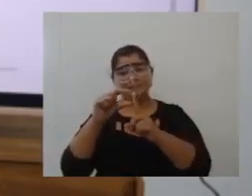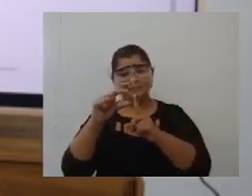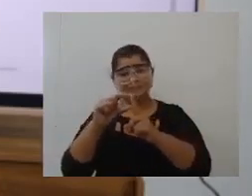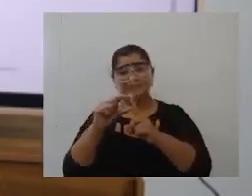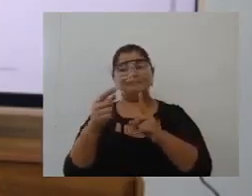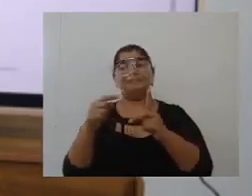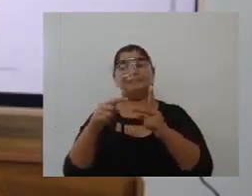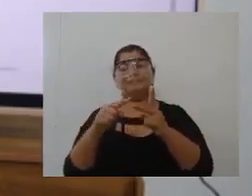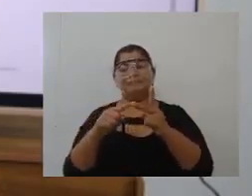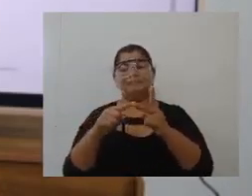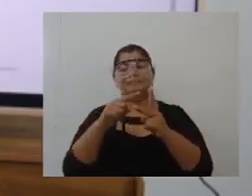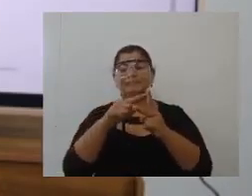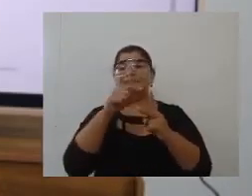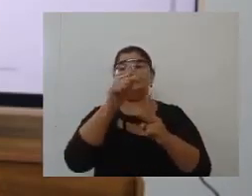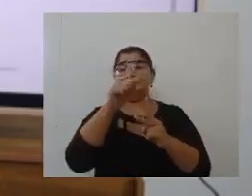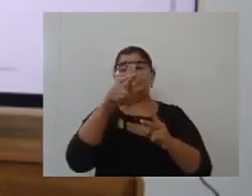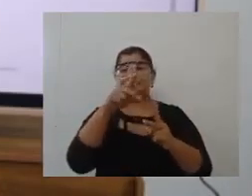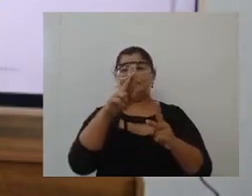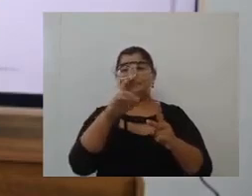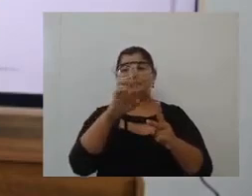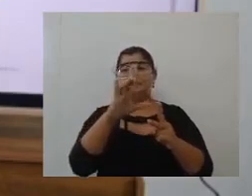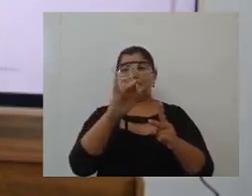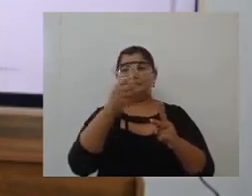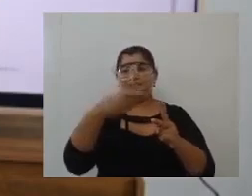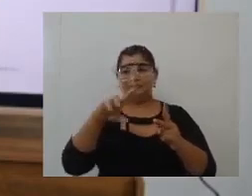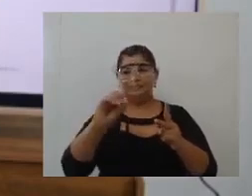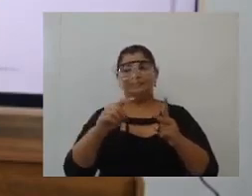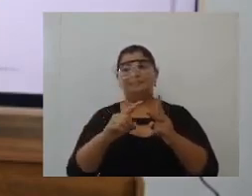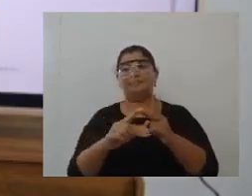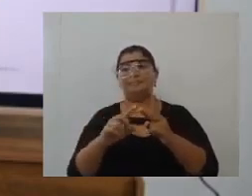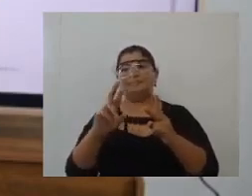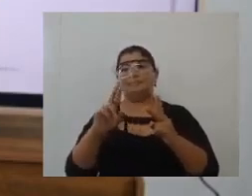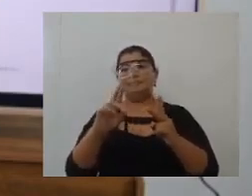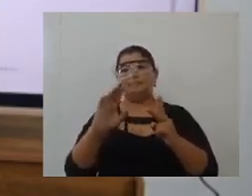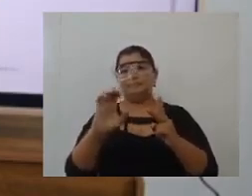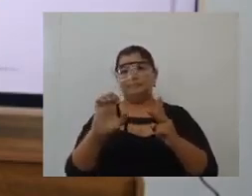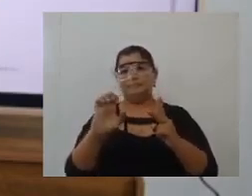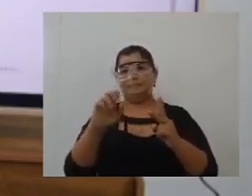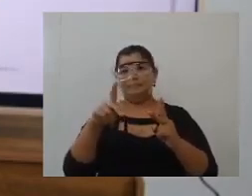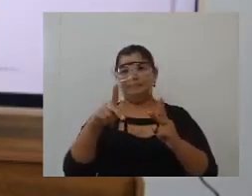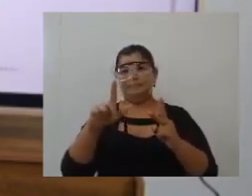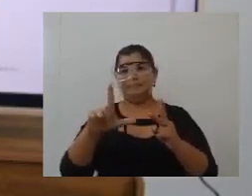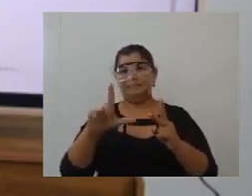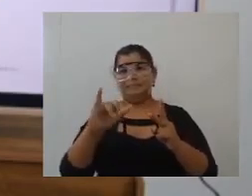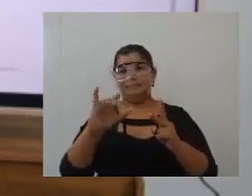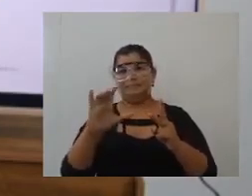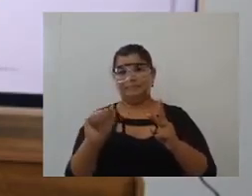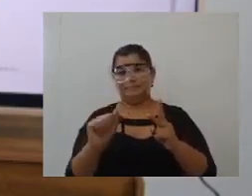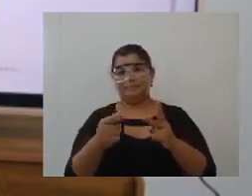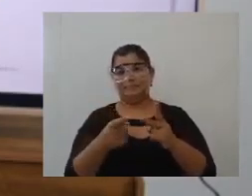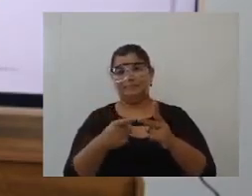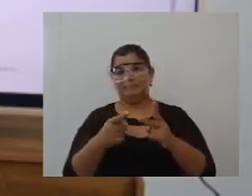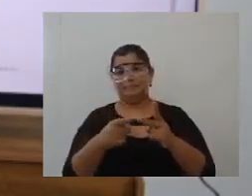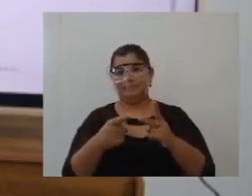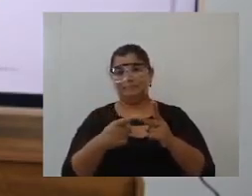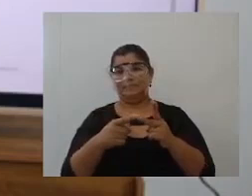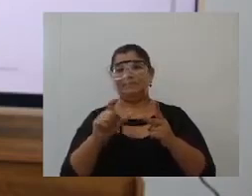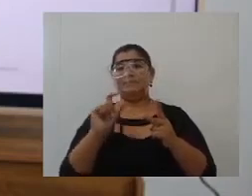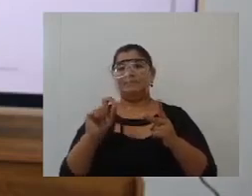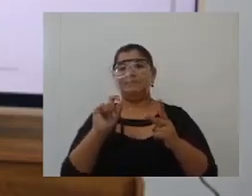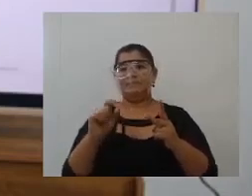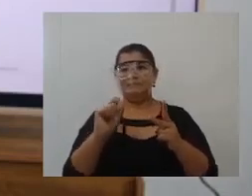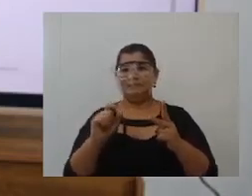assunto. Apreciação e réplica. Muito bem. Quando nós falamos de réplica,